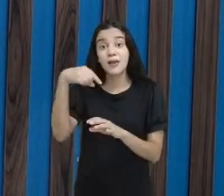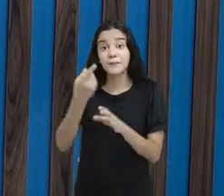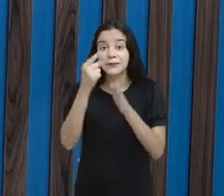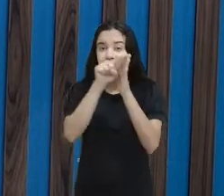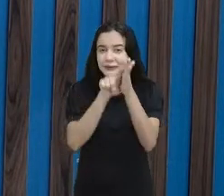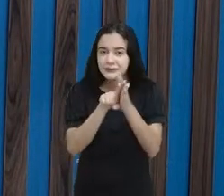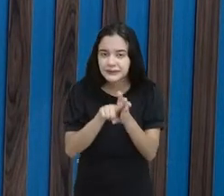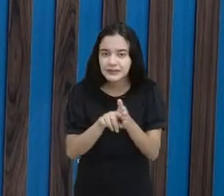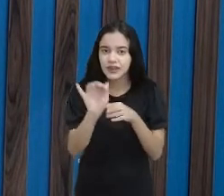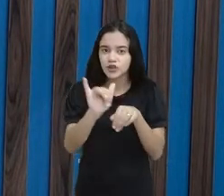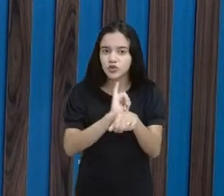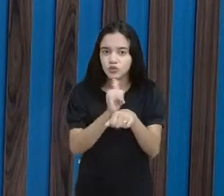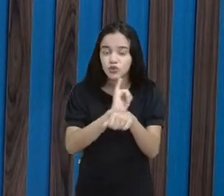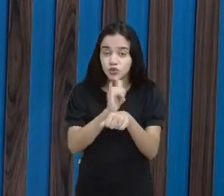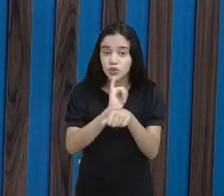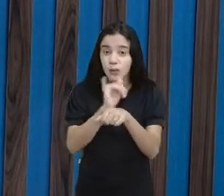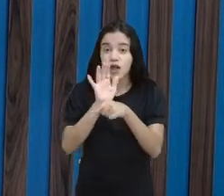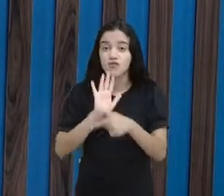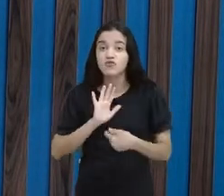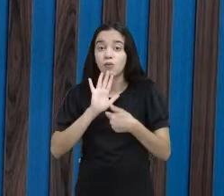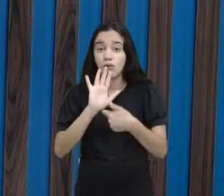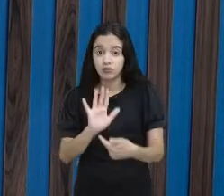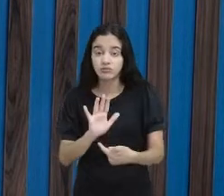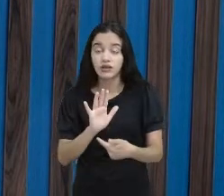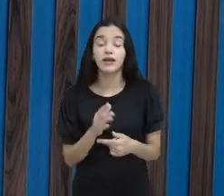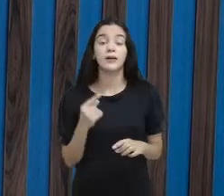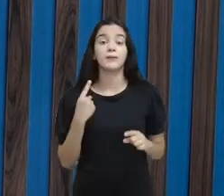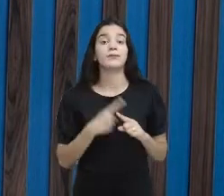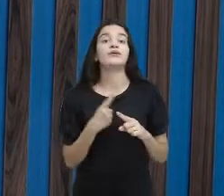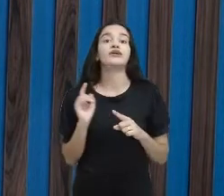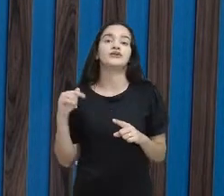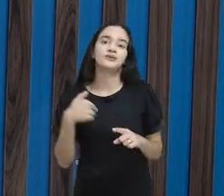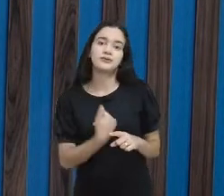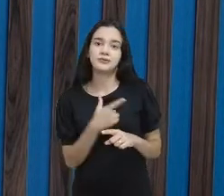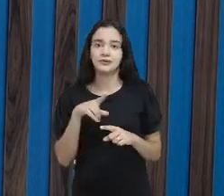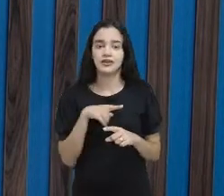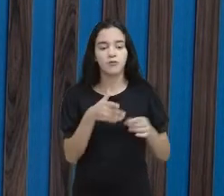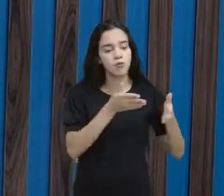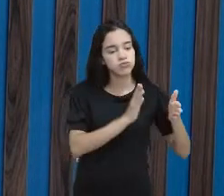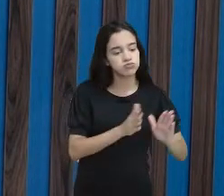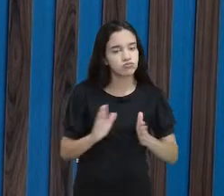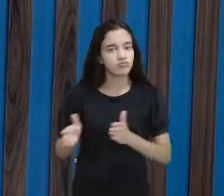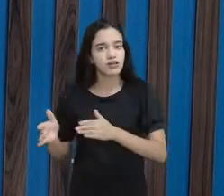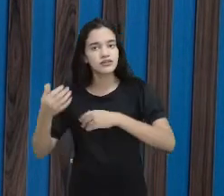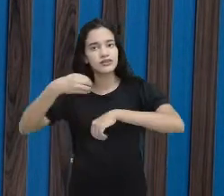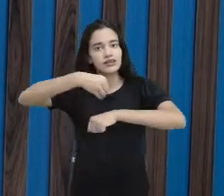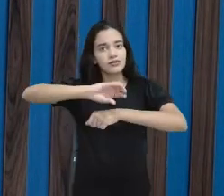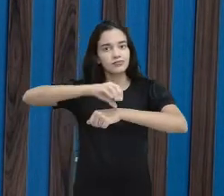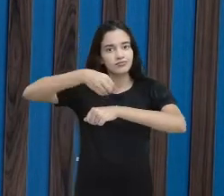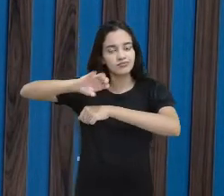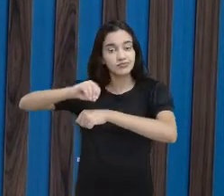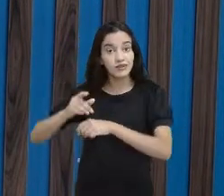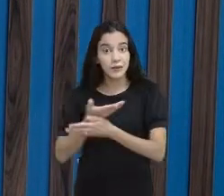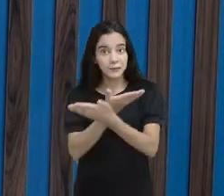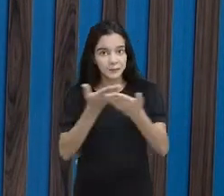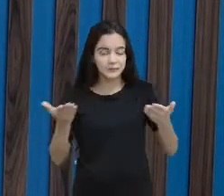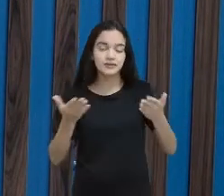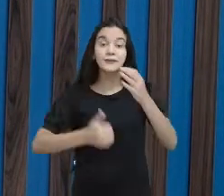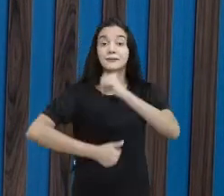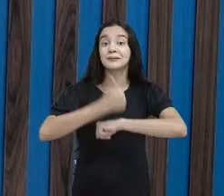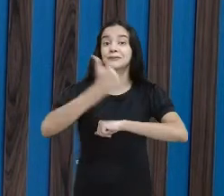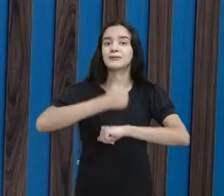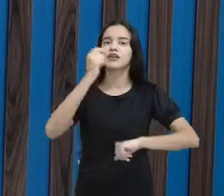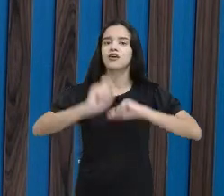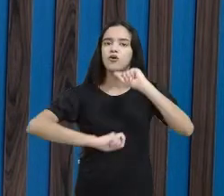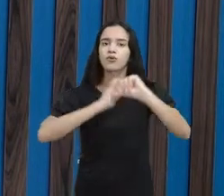no YouTube, né, que eu vou mostrar daqui a pouco, porque nós temos aqui a nossa sequência de recadinhos, né, para vocês. O primeiro